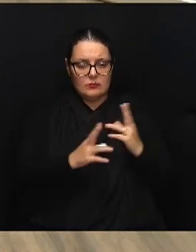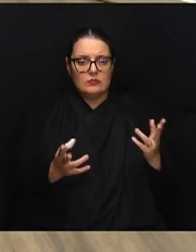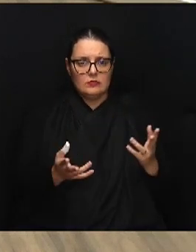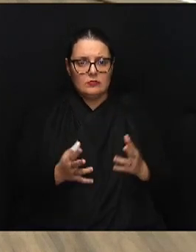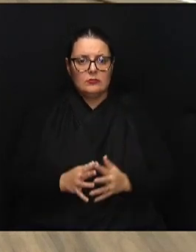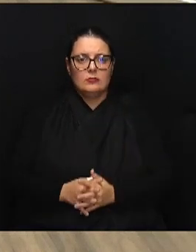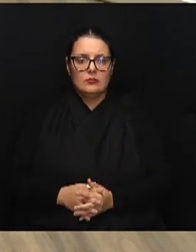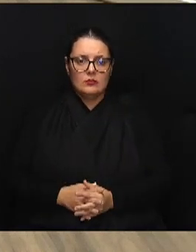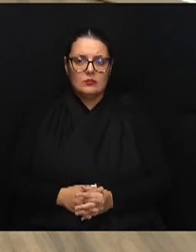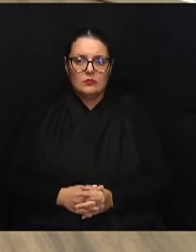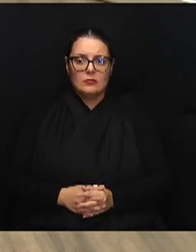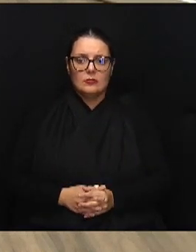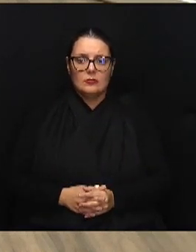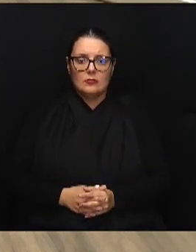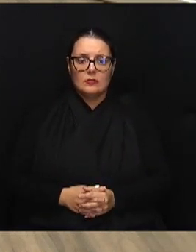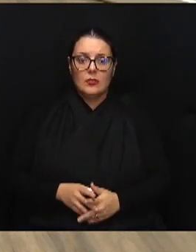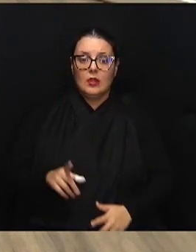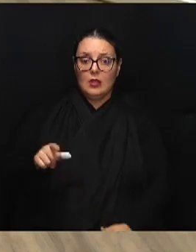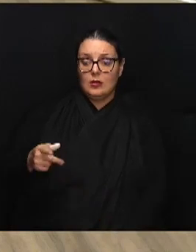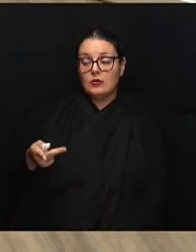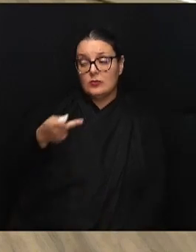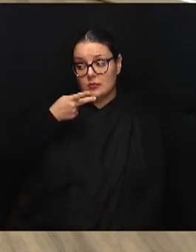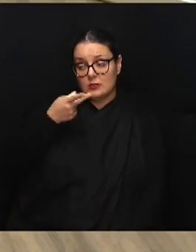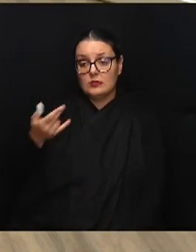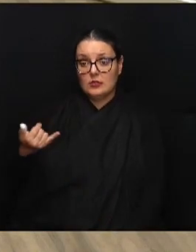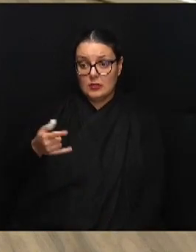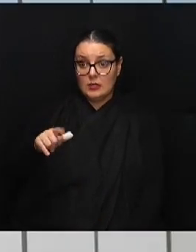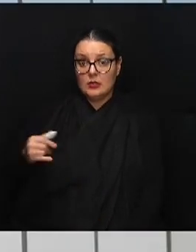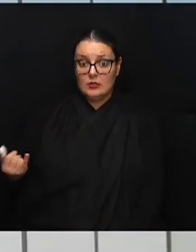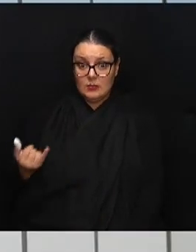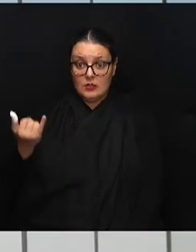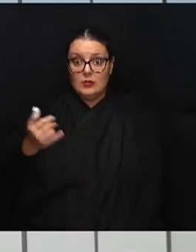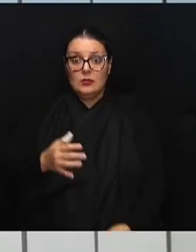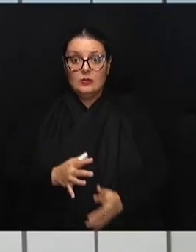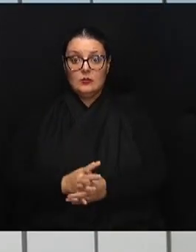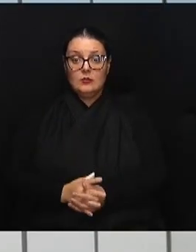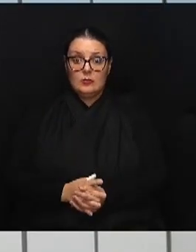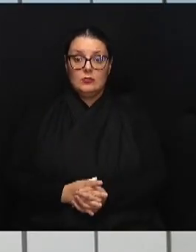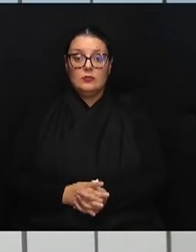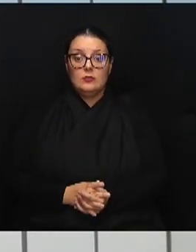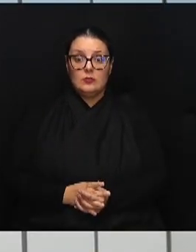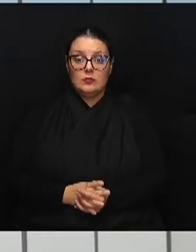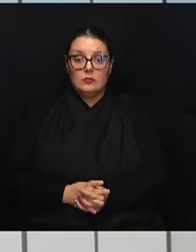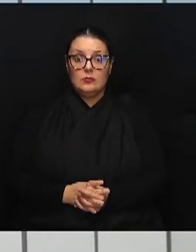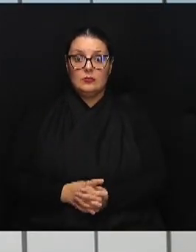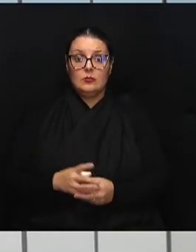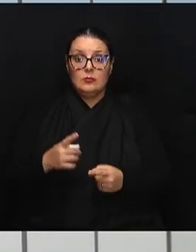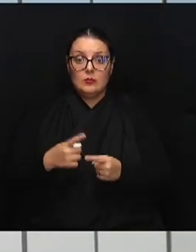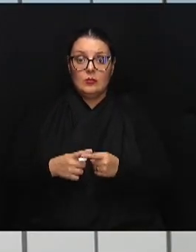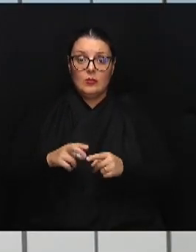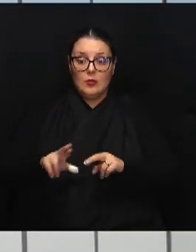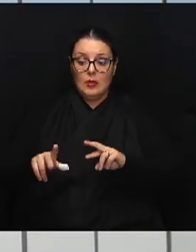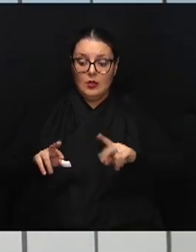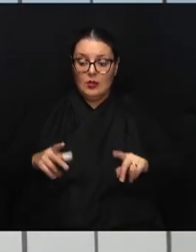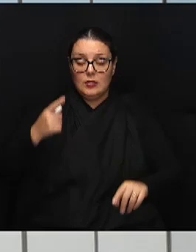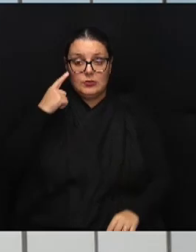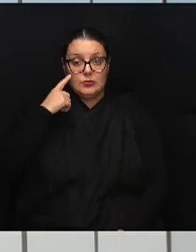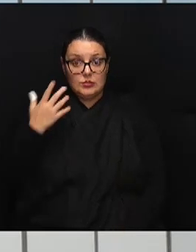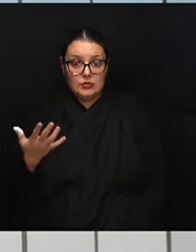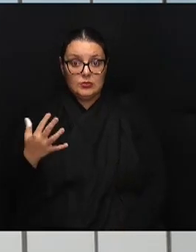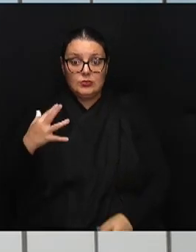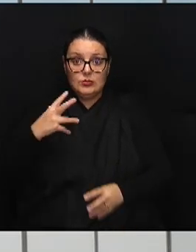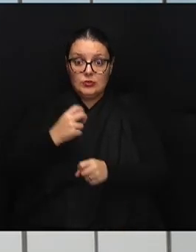relação. Isso que você traz é muito importante, porque a gente precisa ter as diferentes dimensões de tudo